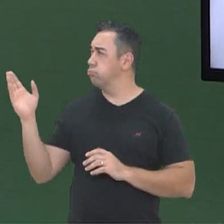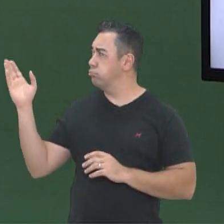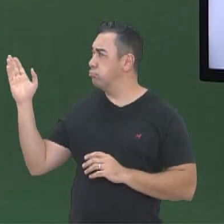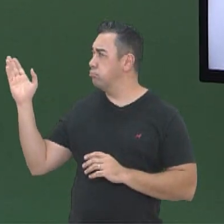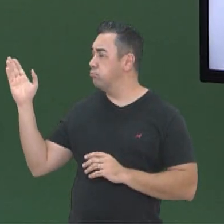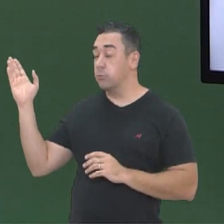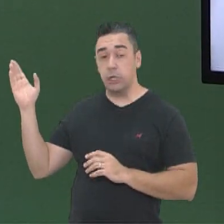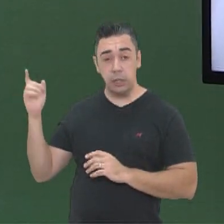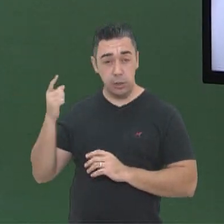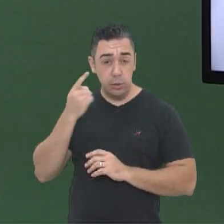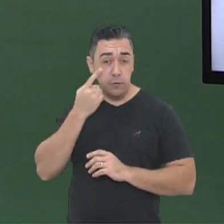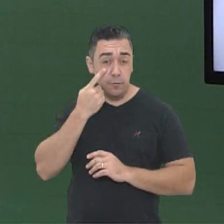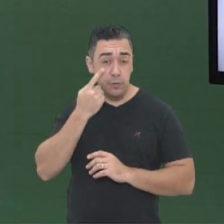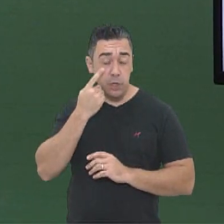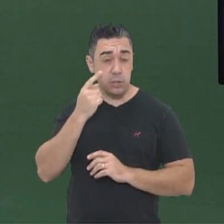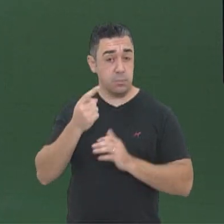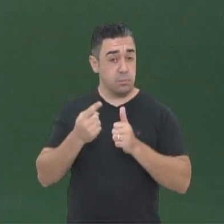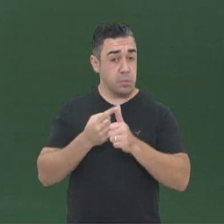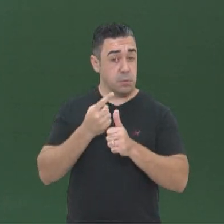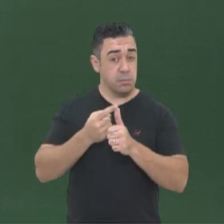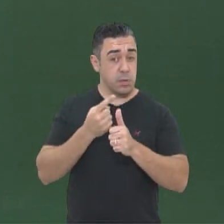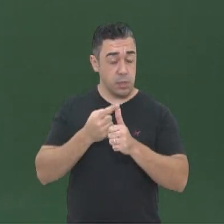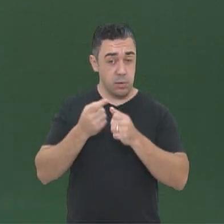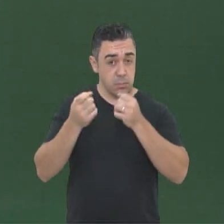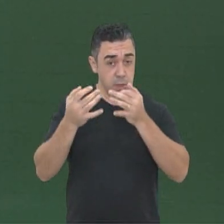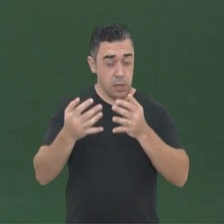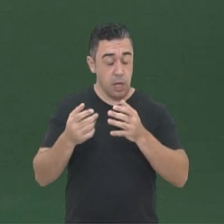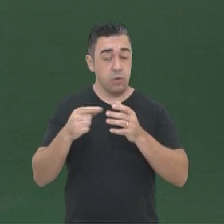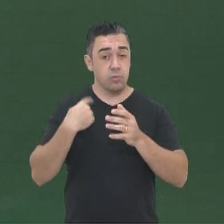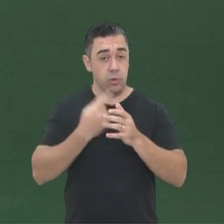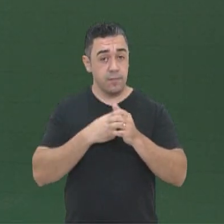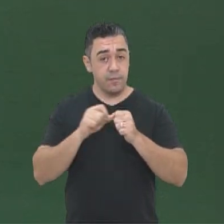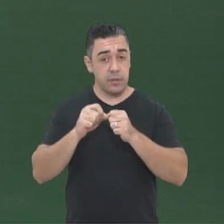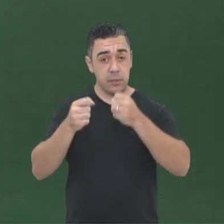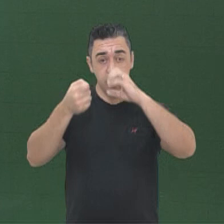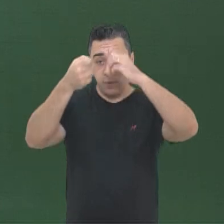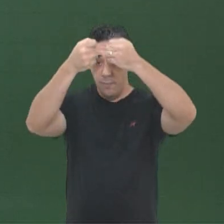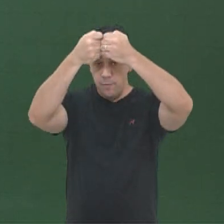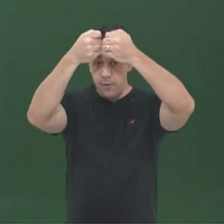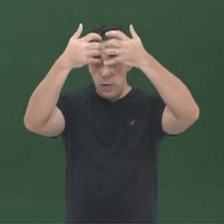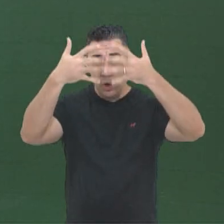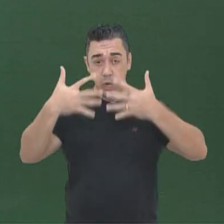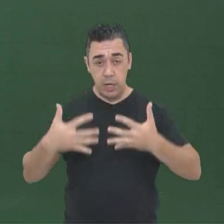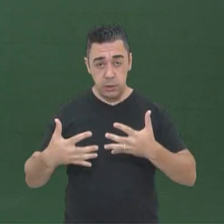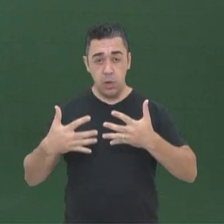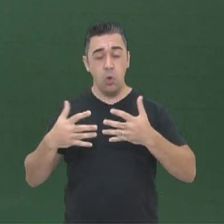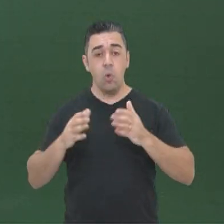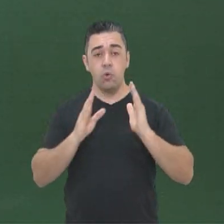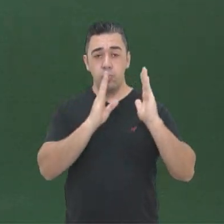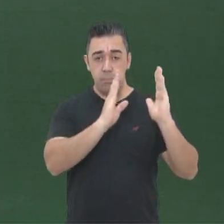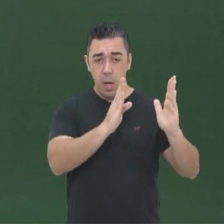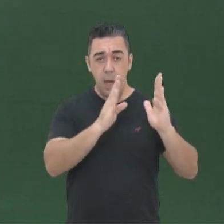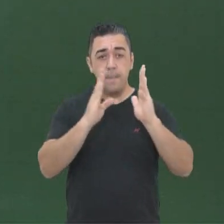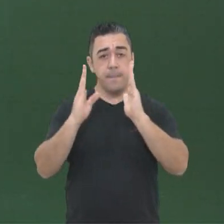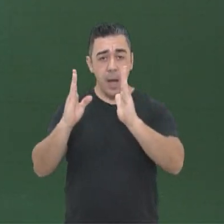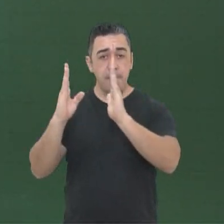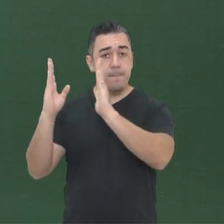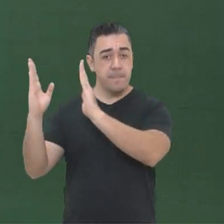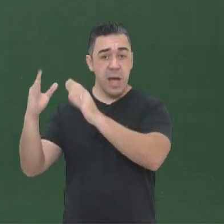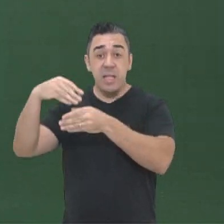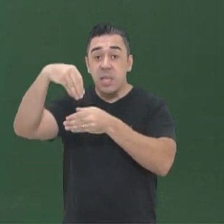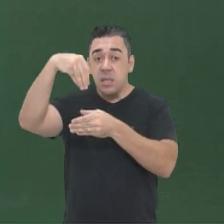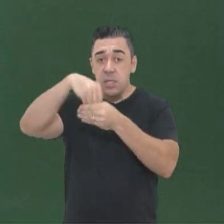cubo. Vamos dar uma olhadinha então. Primeira coisa que eu falei para vocês é fazer o quê? É fazer a fatoração de todos os elementos que estão dentro das raízes,